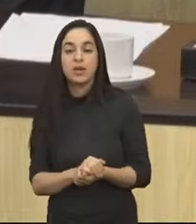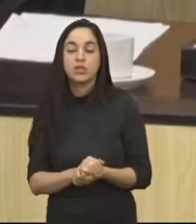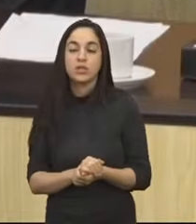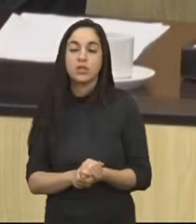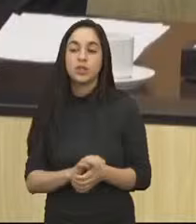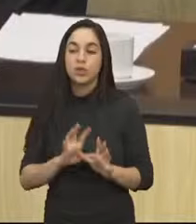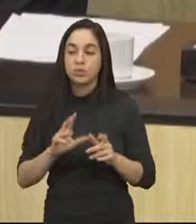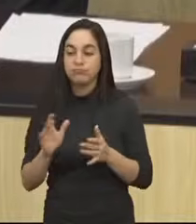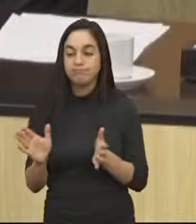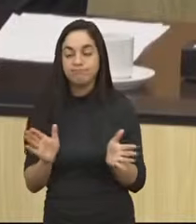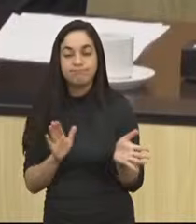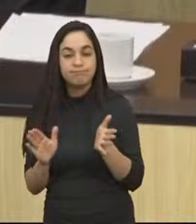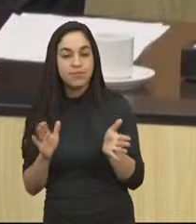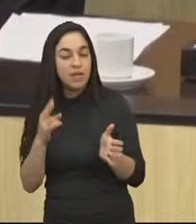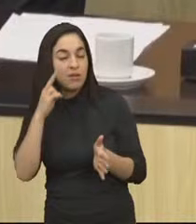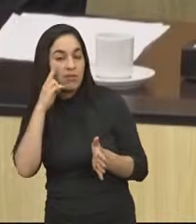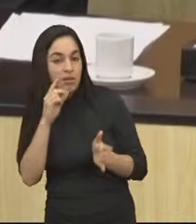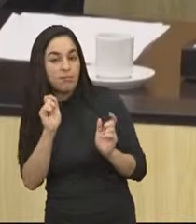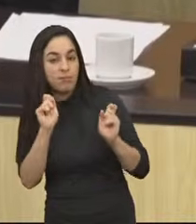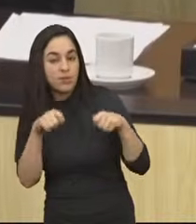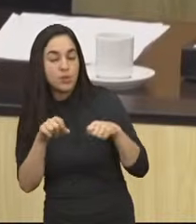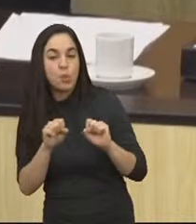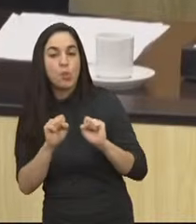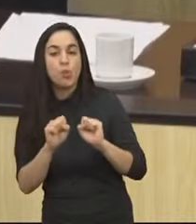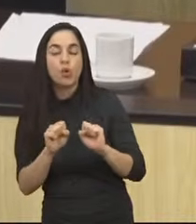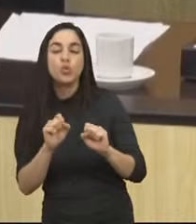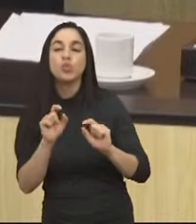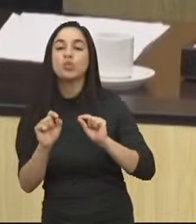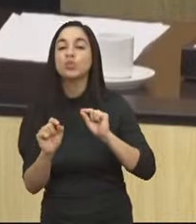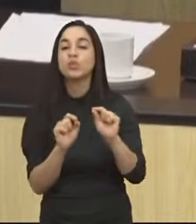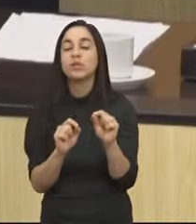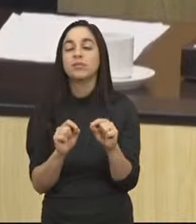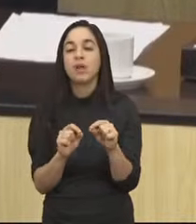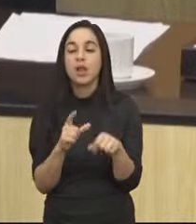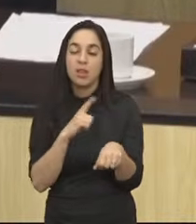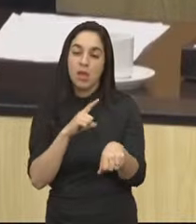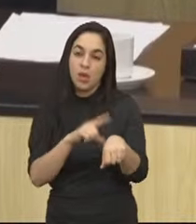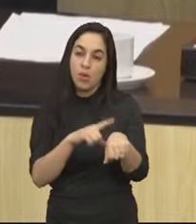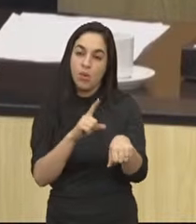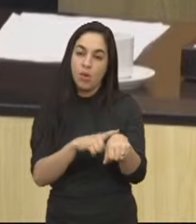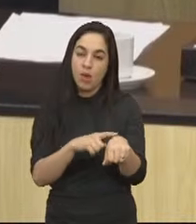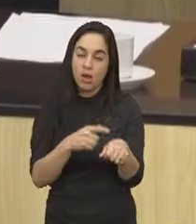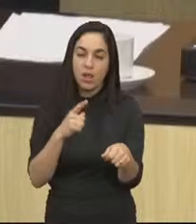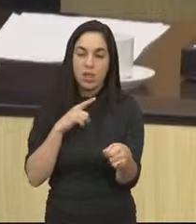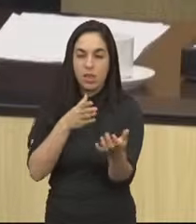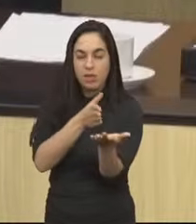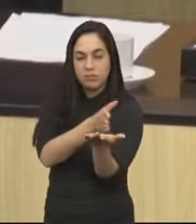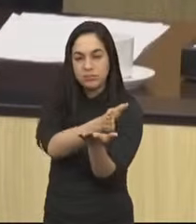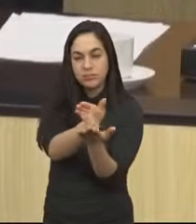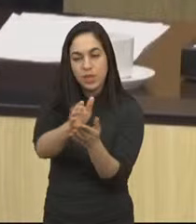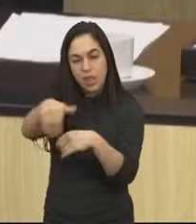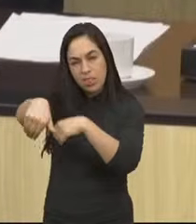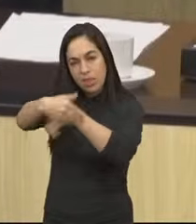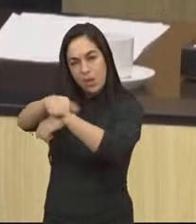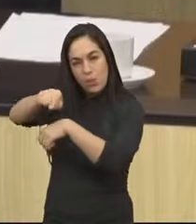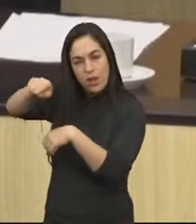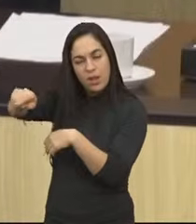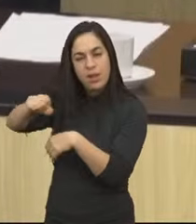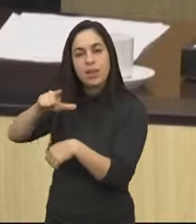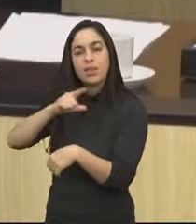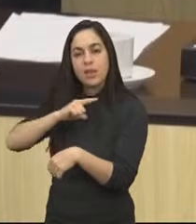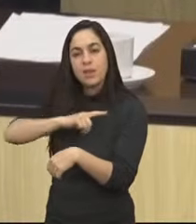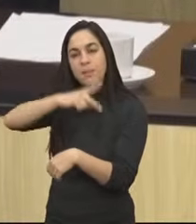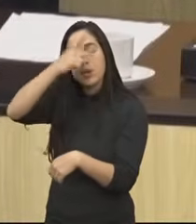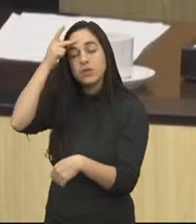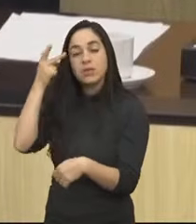possam verificar a possibilidade de implementar em alguns horários aí essa extensão da linha, para que possam o ônibus, no caso,